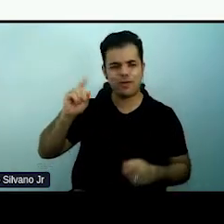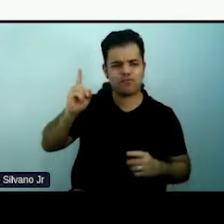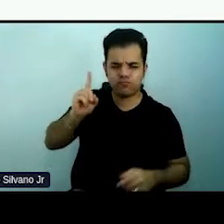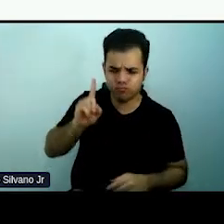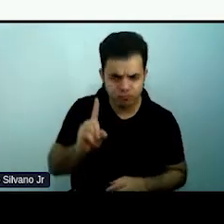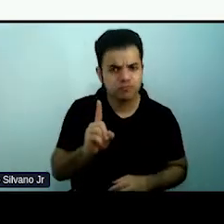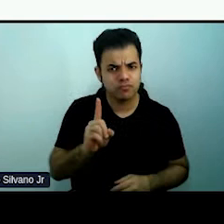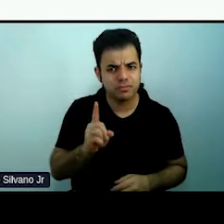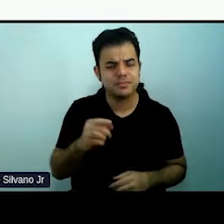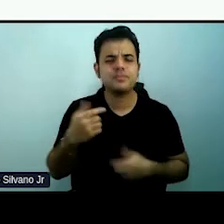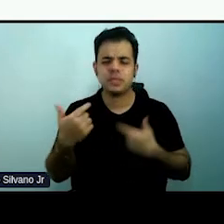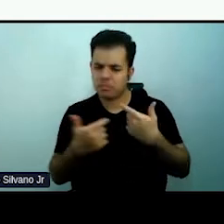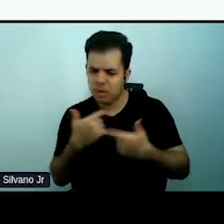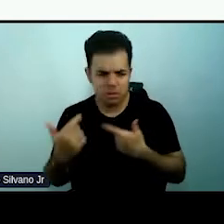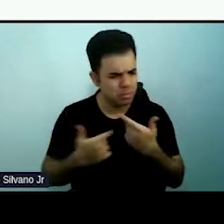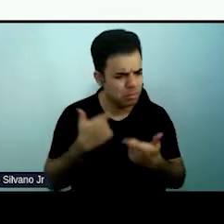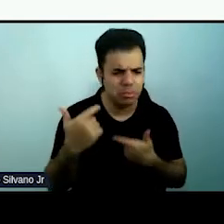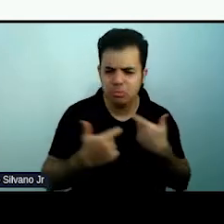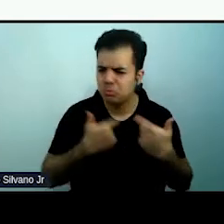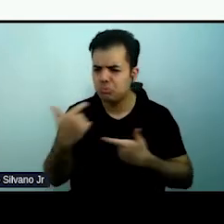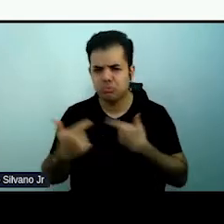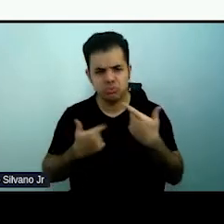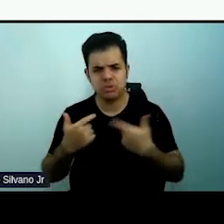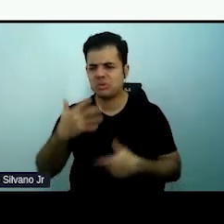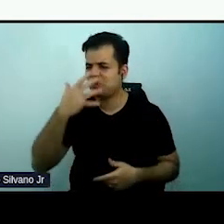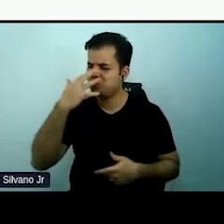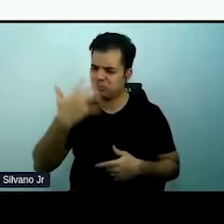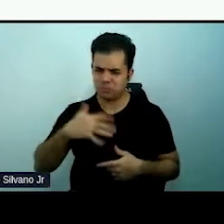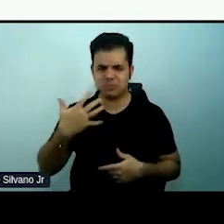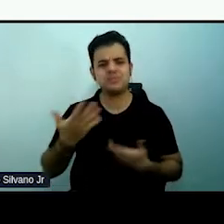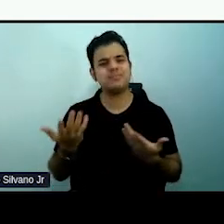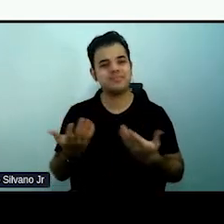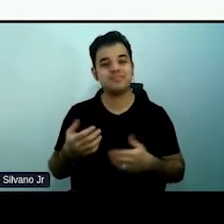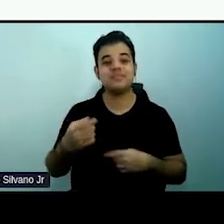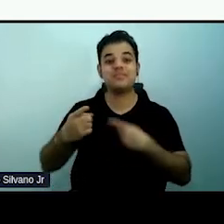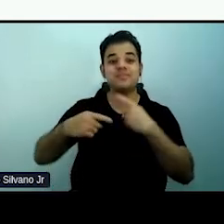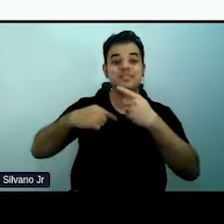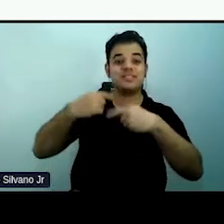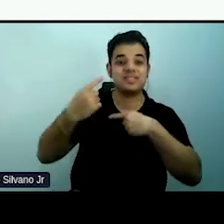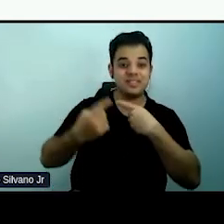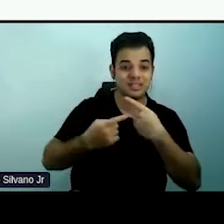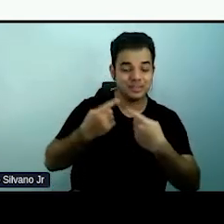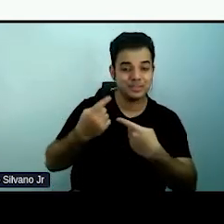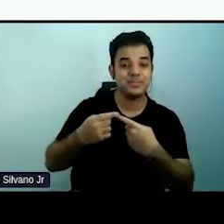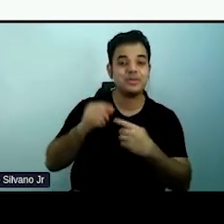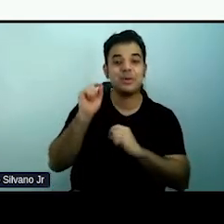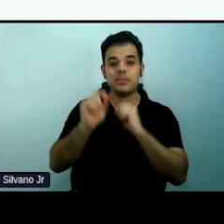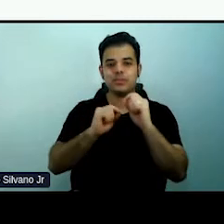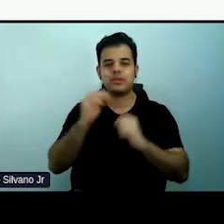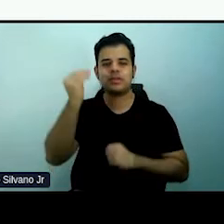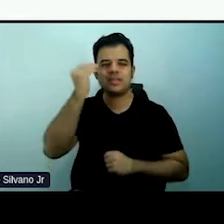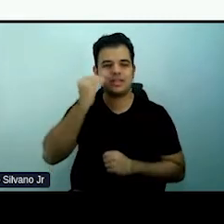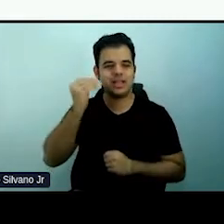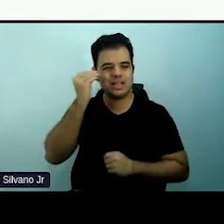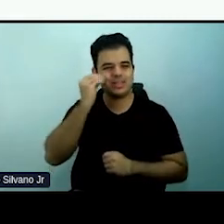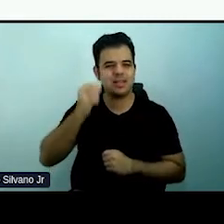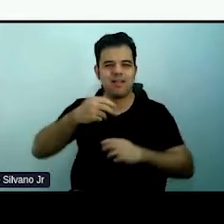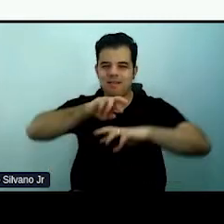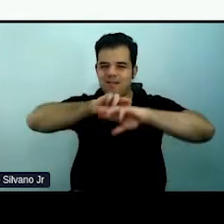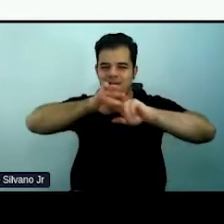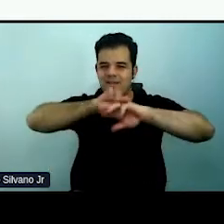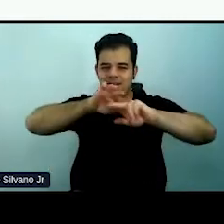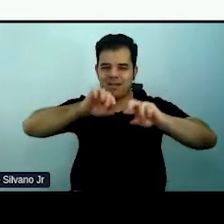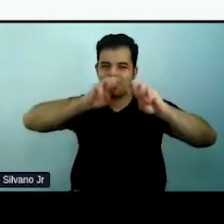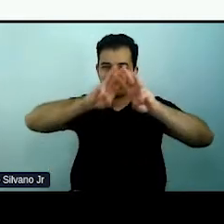aí e esse é um dos frutos colhidos. E aí, né, pessoal, na hora ali de testar as aplicações,